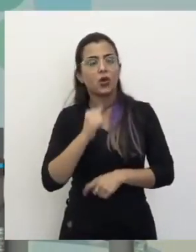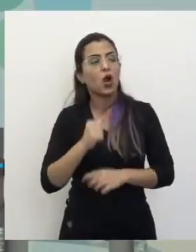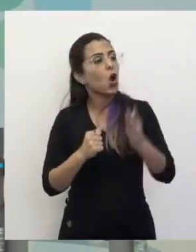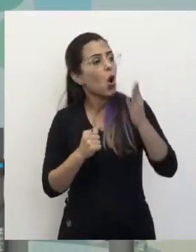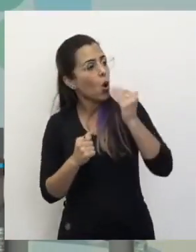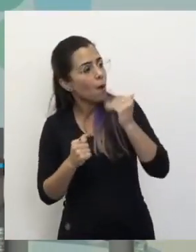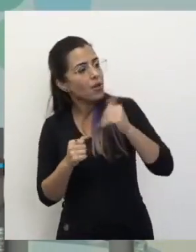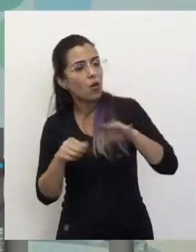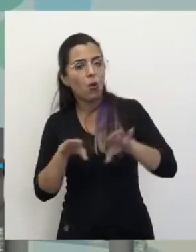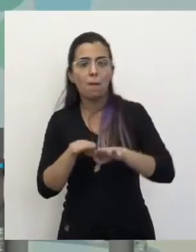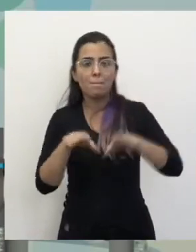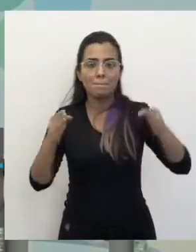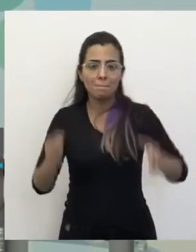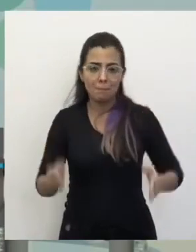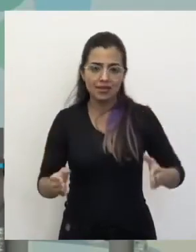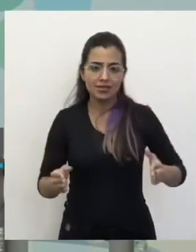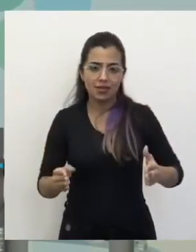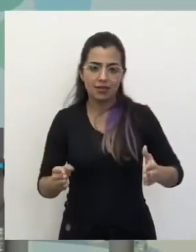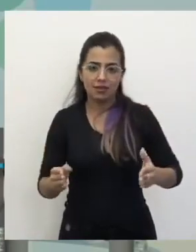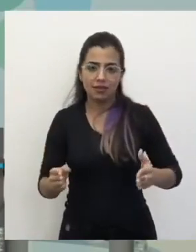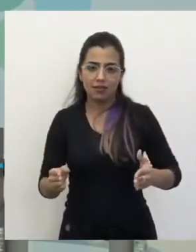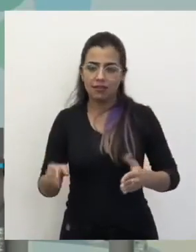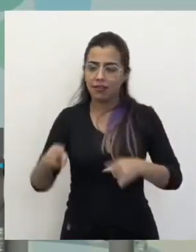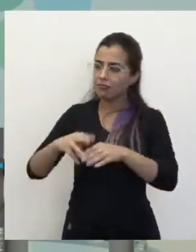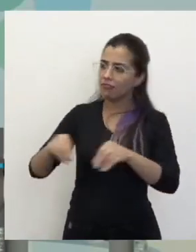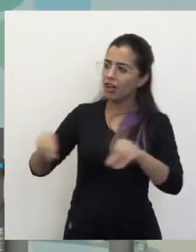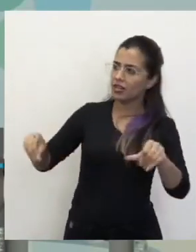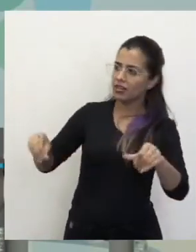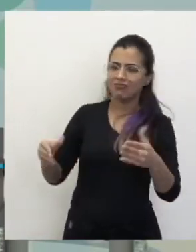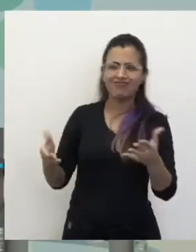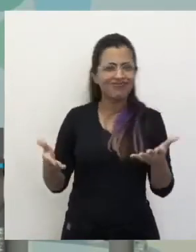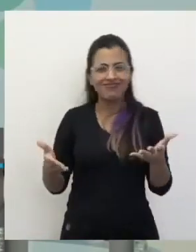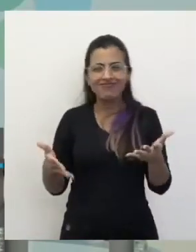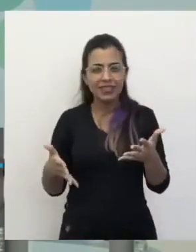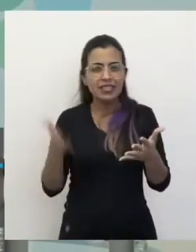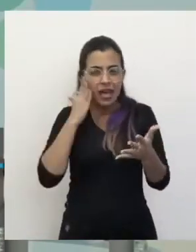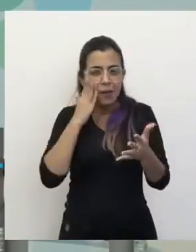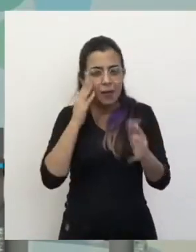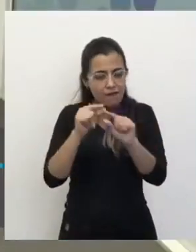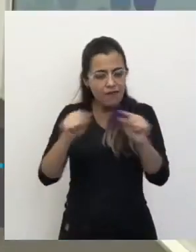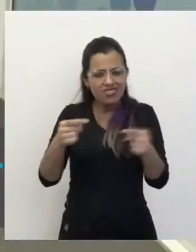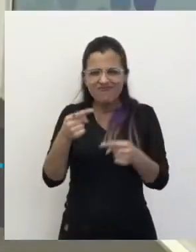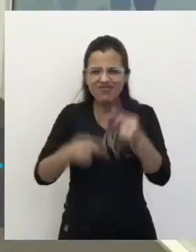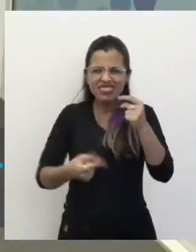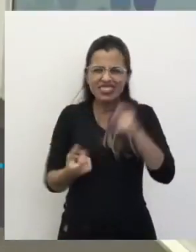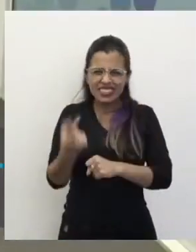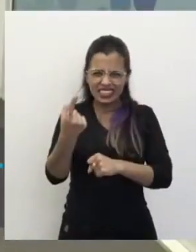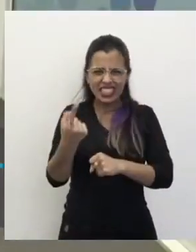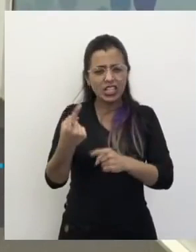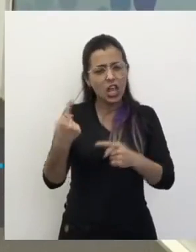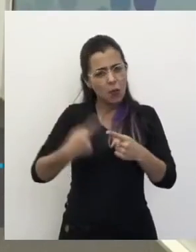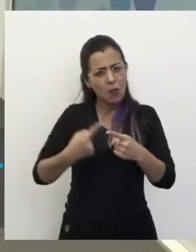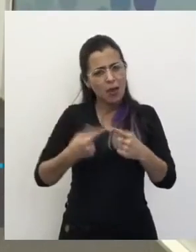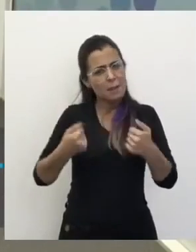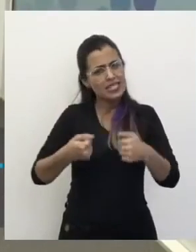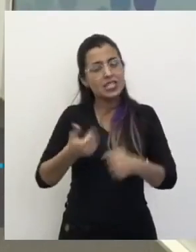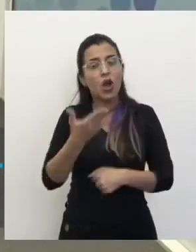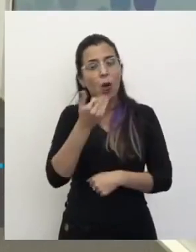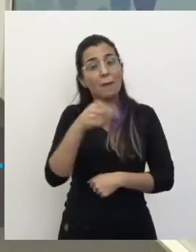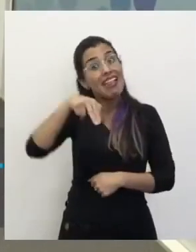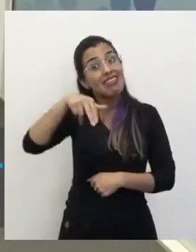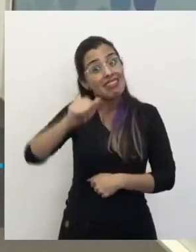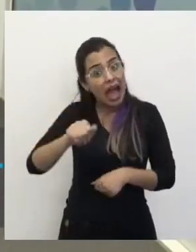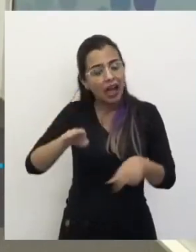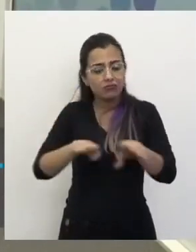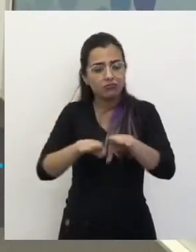mesa, farinha. Comeu a mesa ou comeu na mesa, porque ele pode comer na mesa também, né? Na mesa. Não, no coloquial,